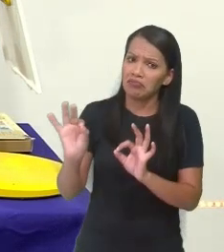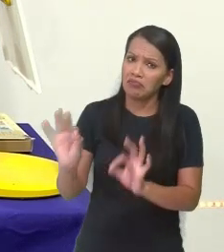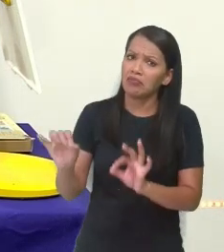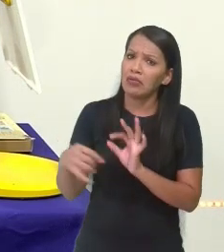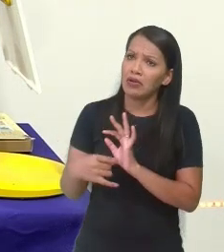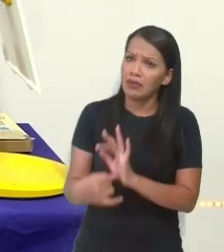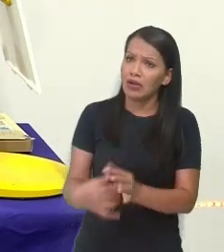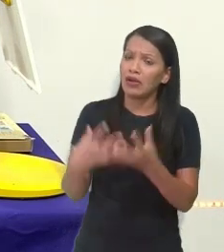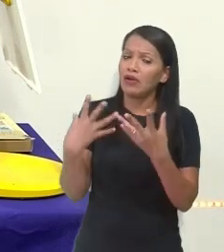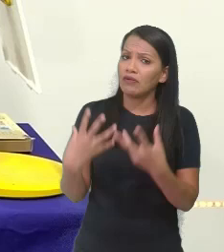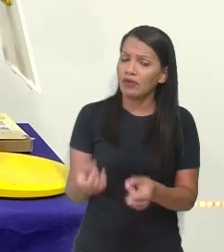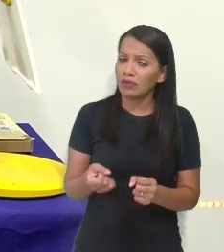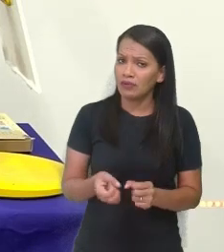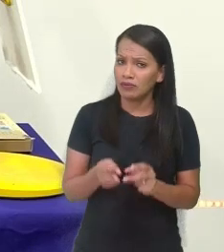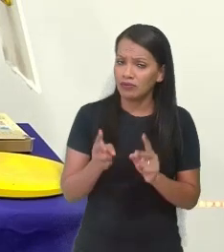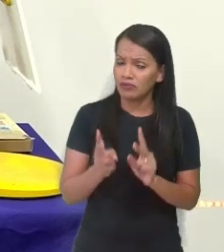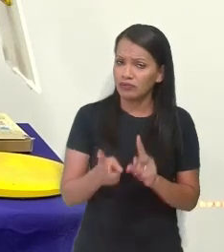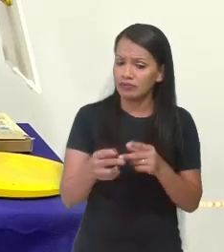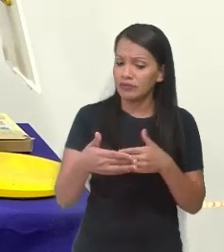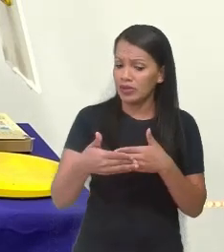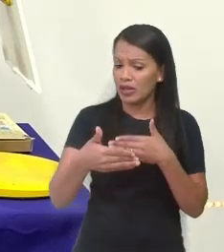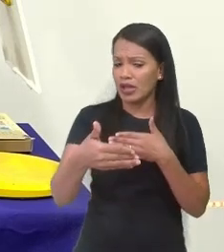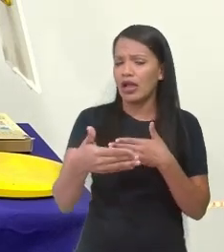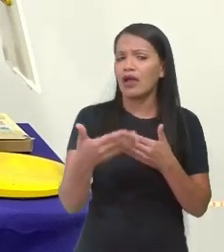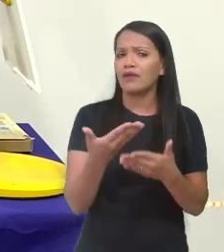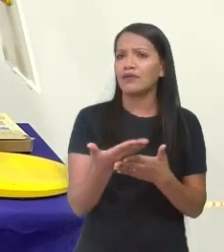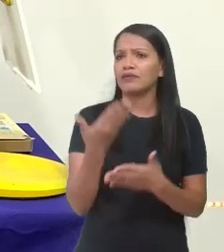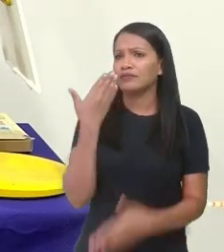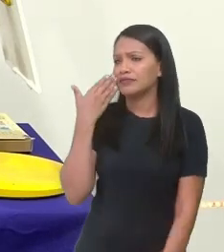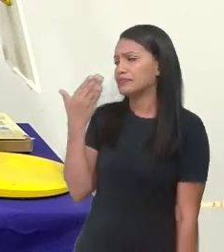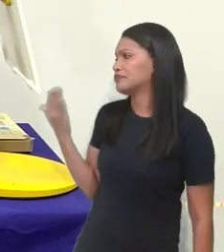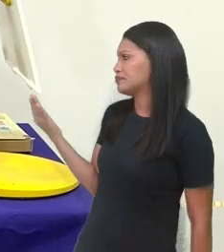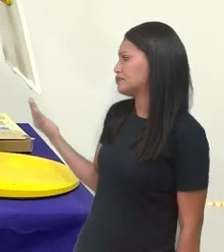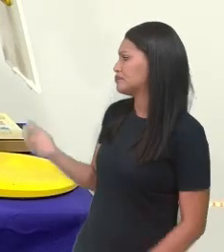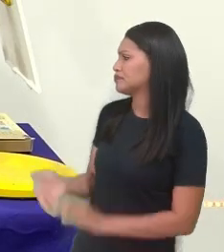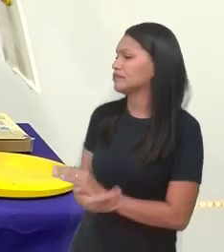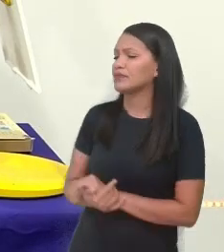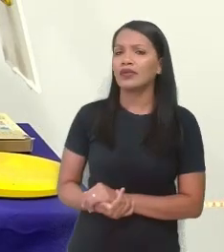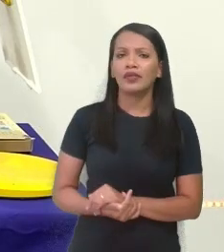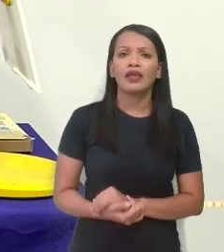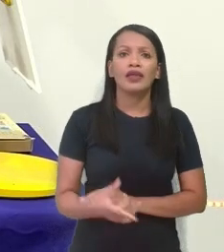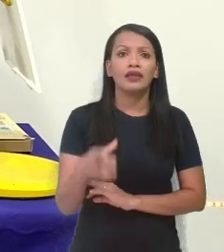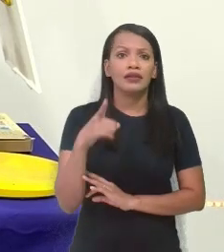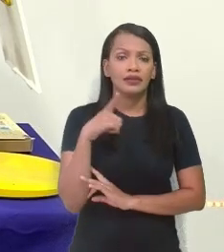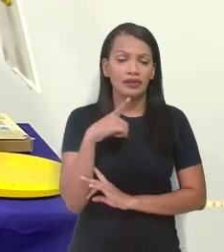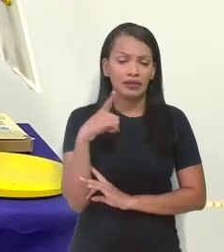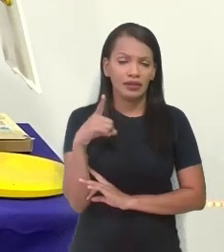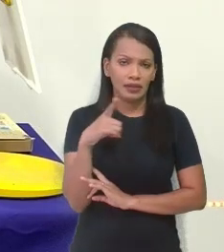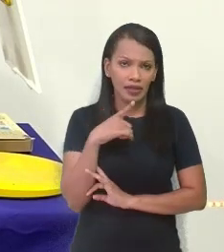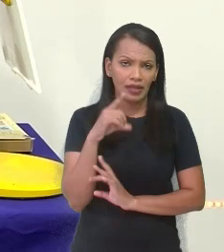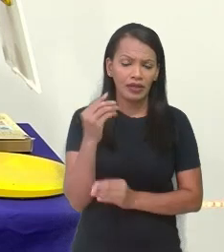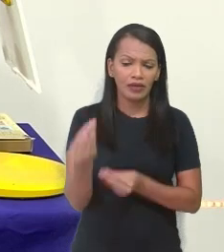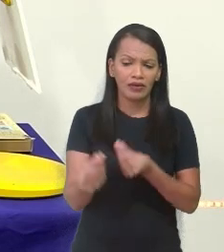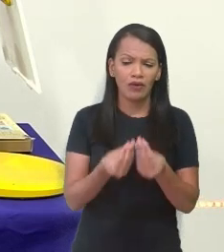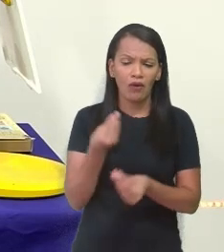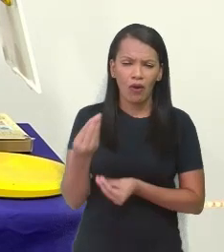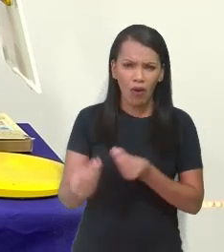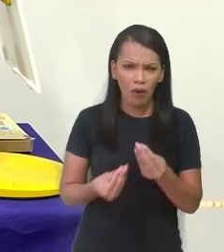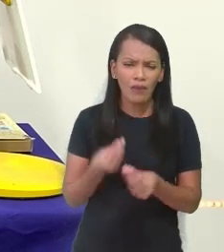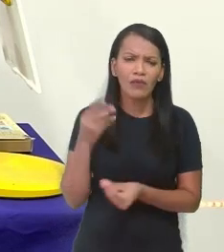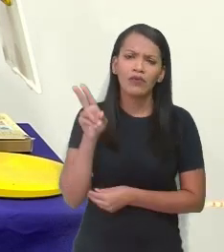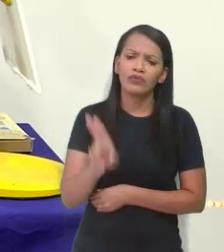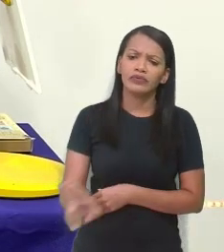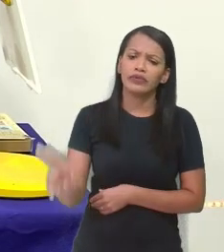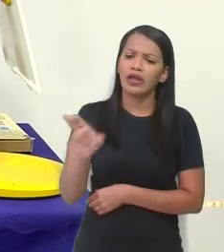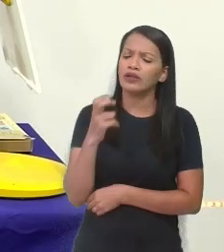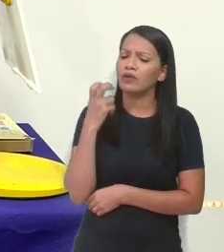Mas vamos caminhar um pouquinho. Então, ele tem as raízes, né, nas tradições orais e populares. Como